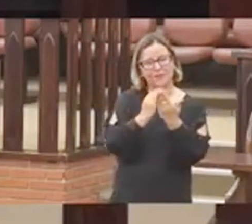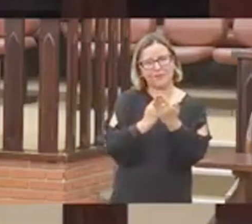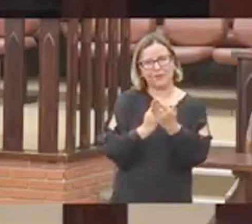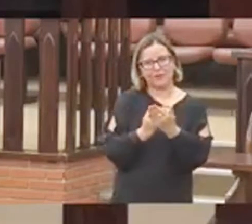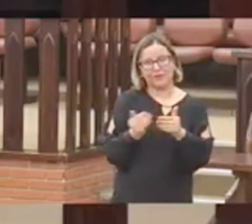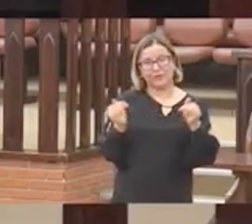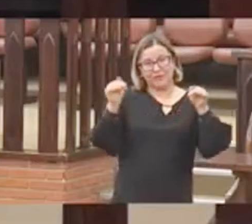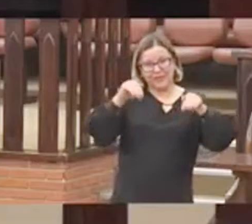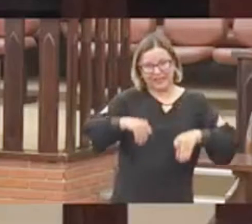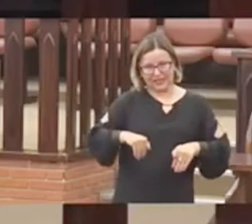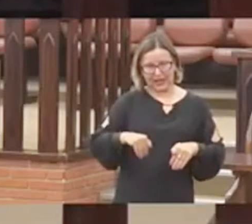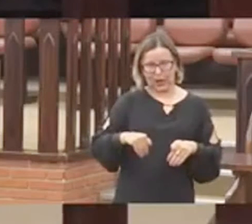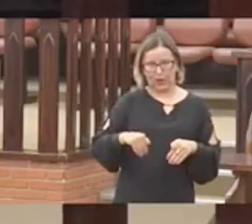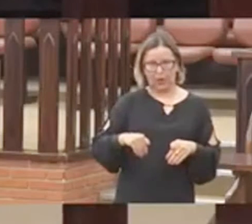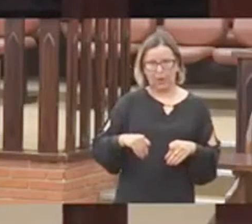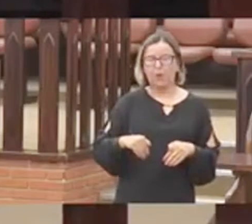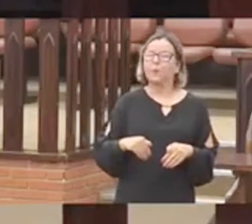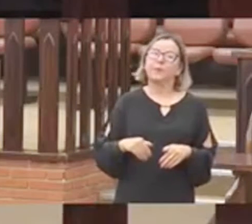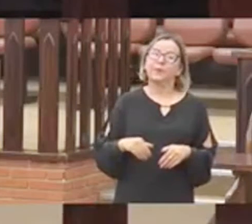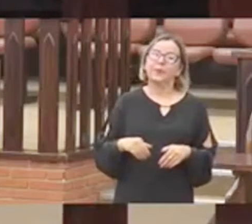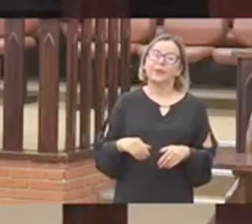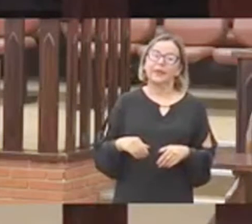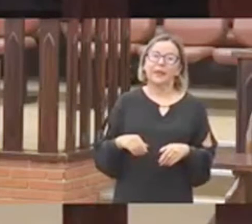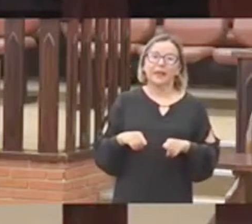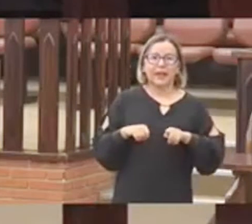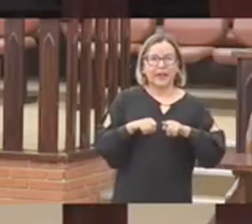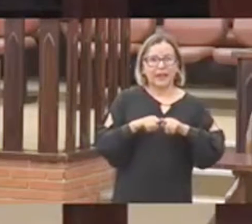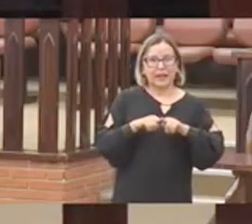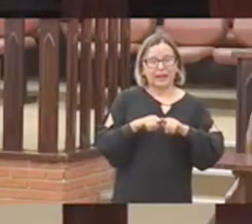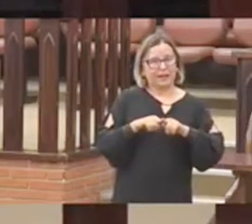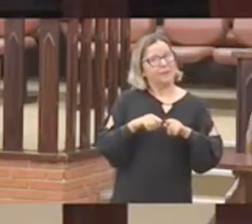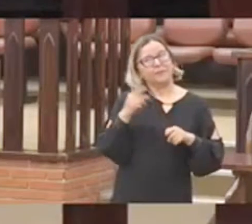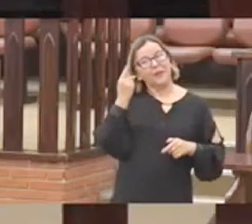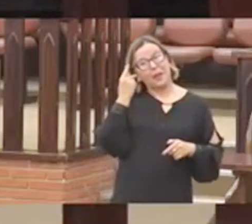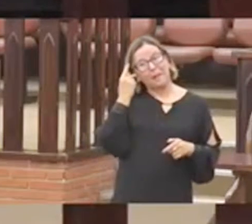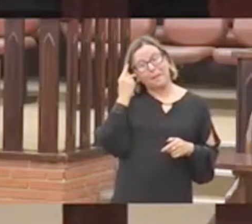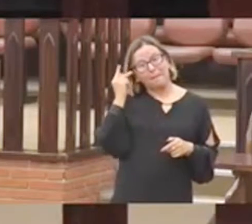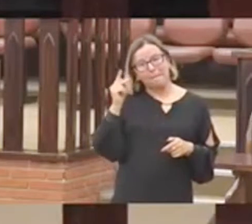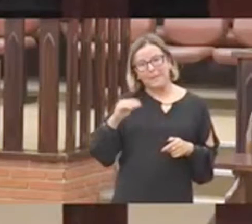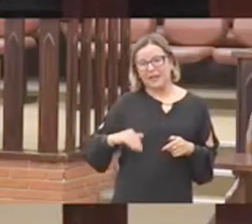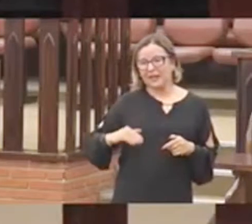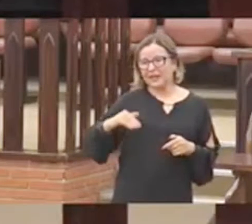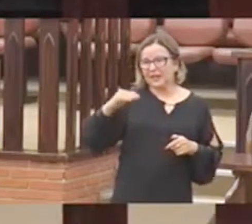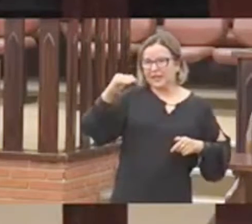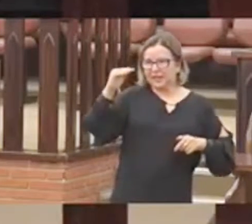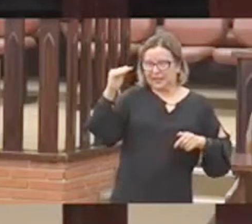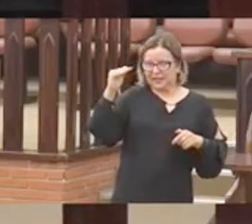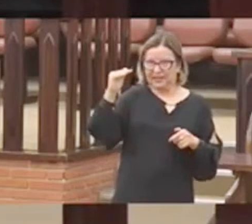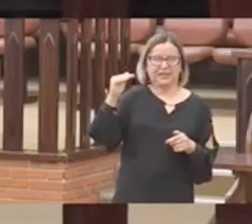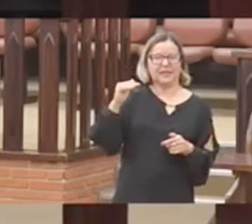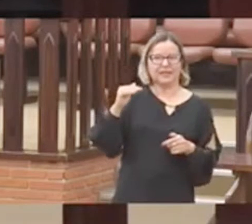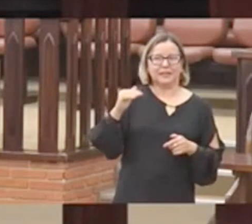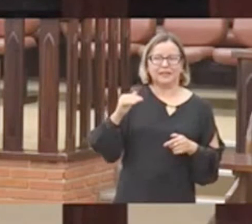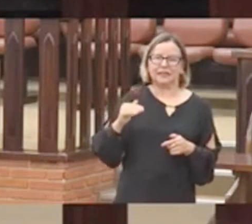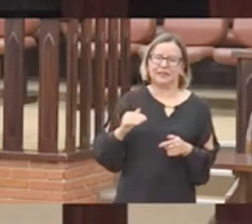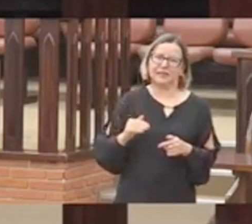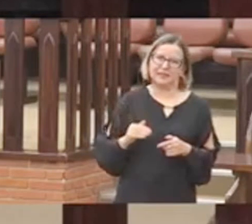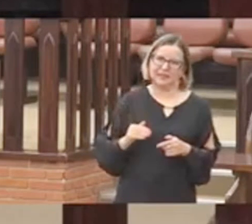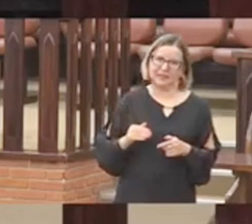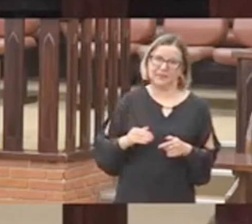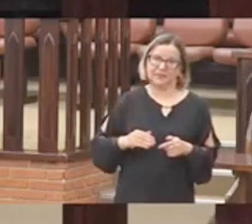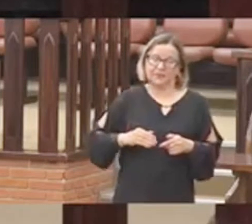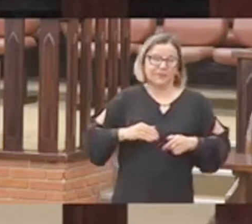criarmos filhos adultos mimados ou autocentrados. Ou seja, tem um objetivo